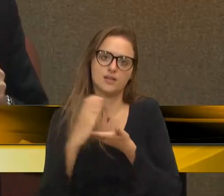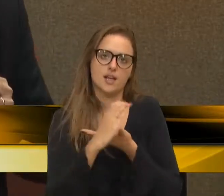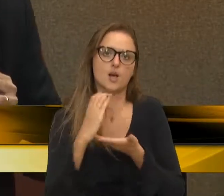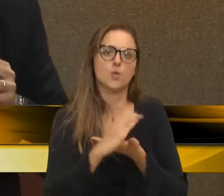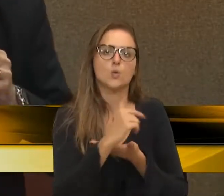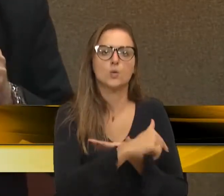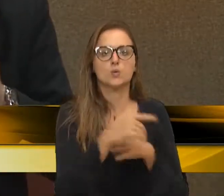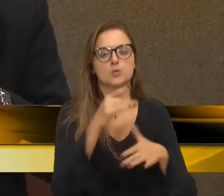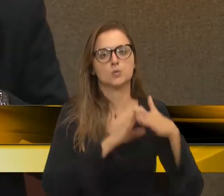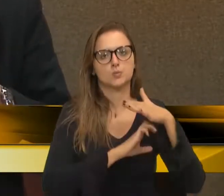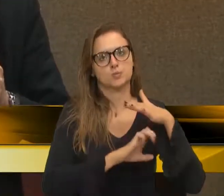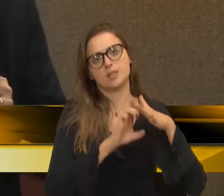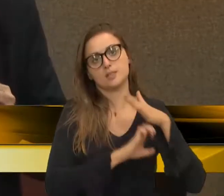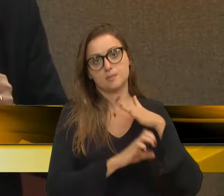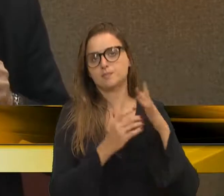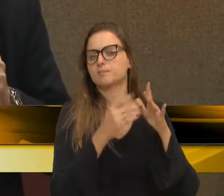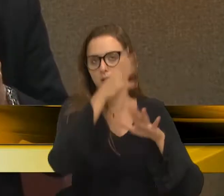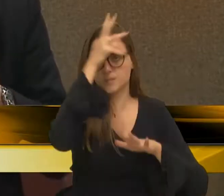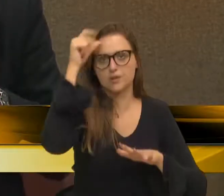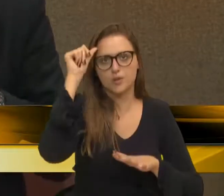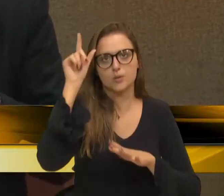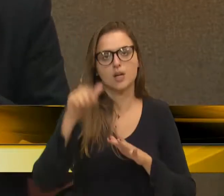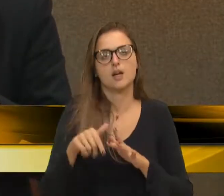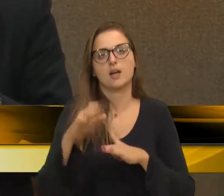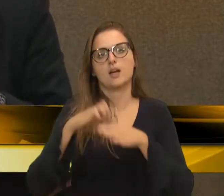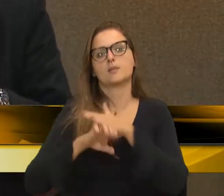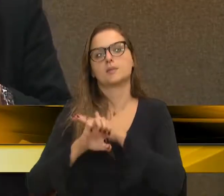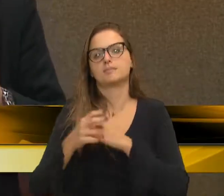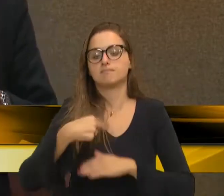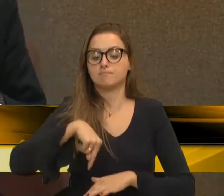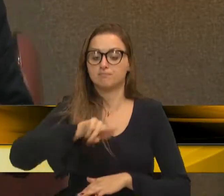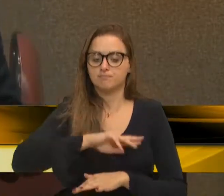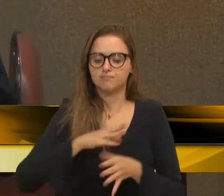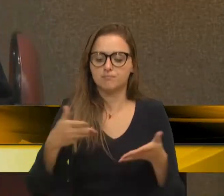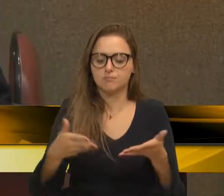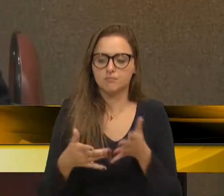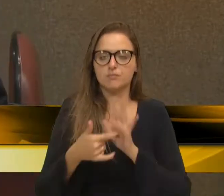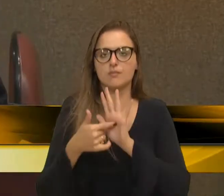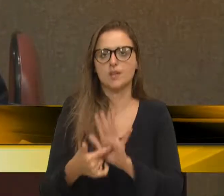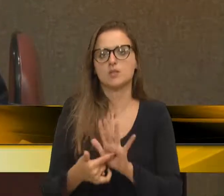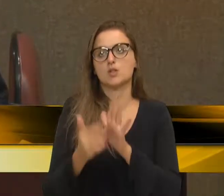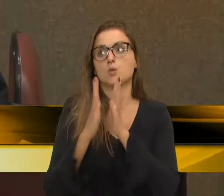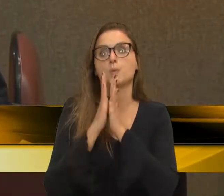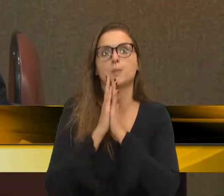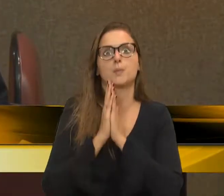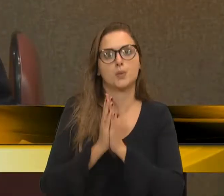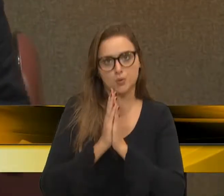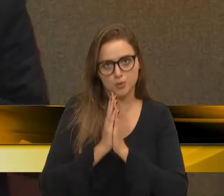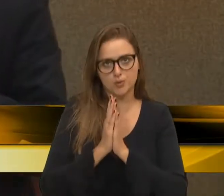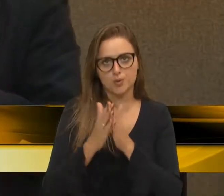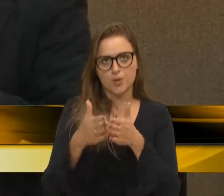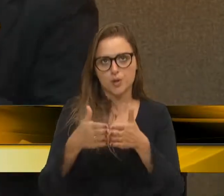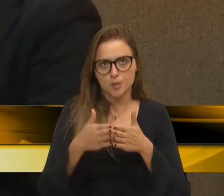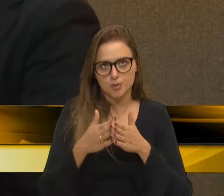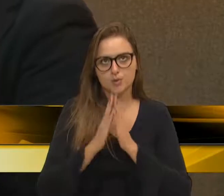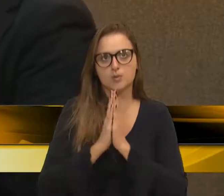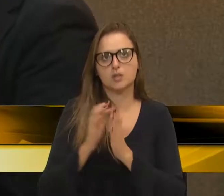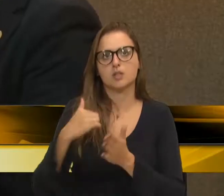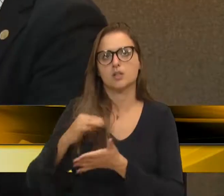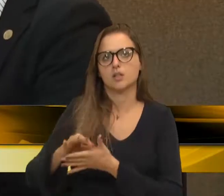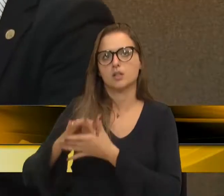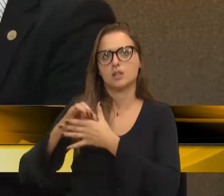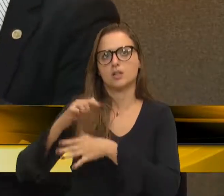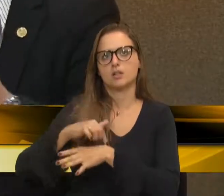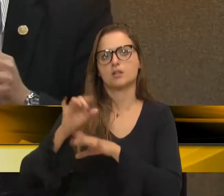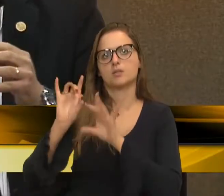comerciantes, são os industriais, são os empreendedores. Então nós estamos aqui trazendo um clamor, e eu vou pedir uma declaração de líder